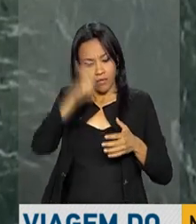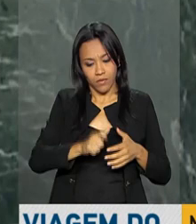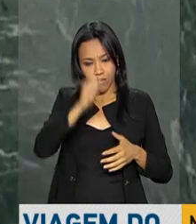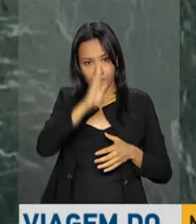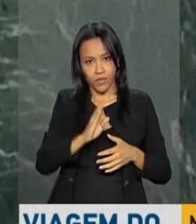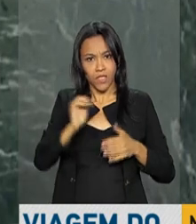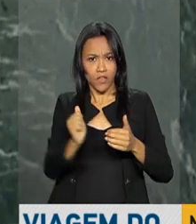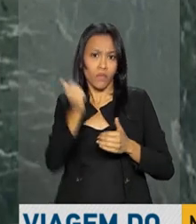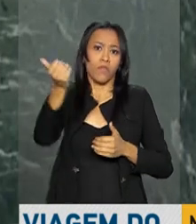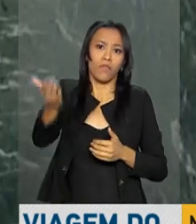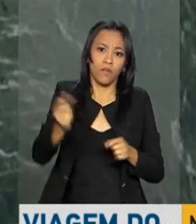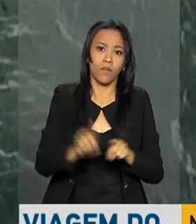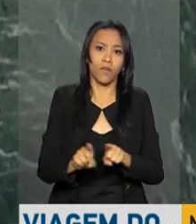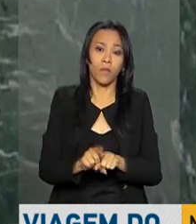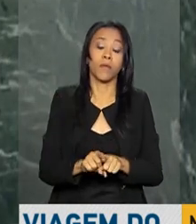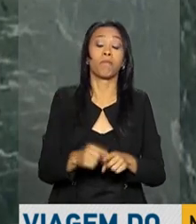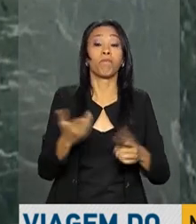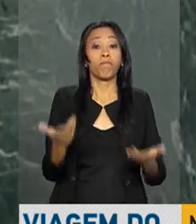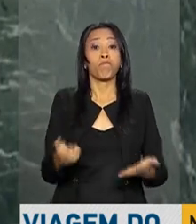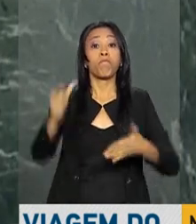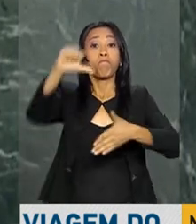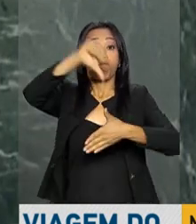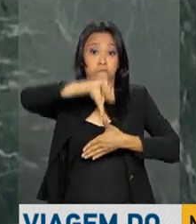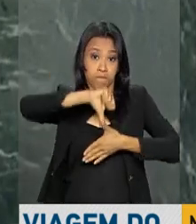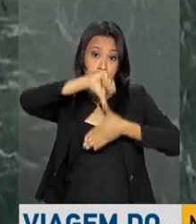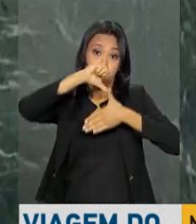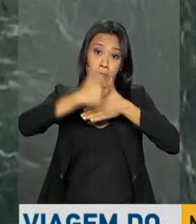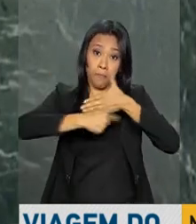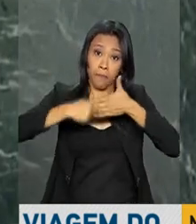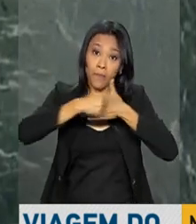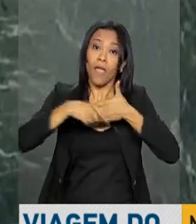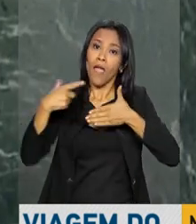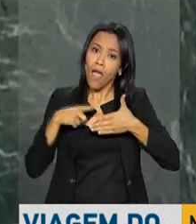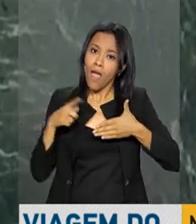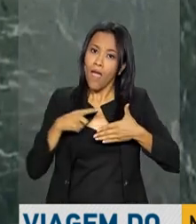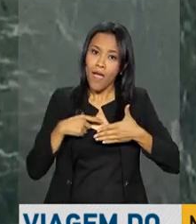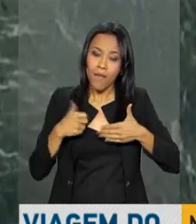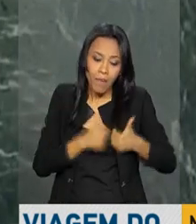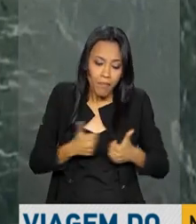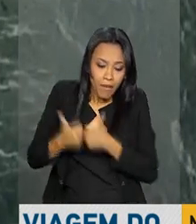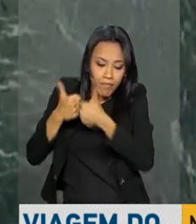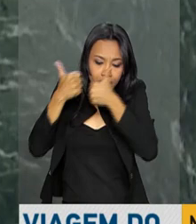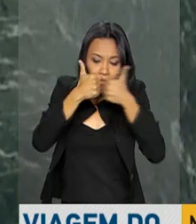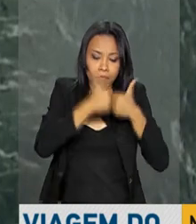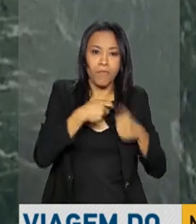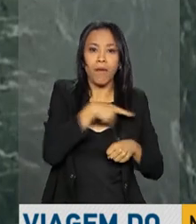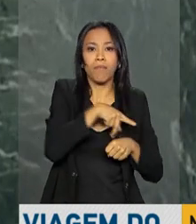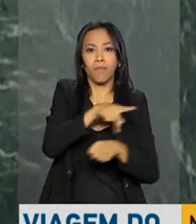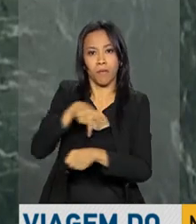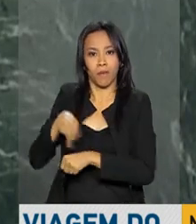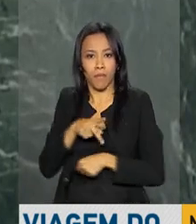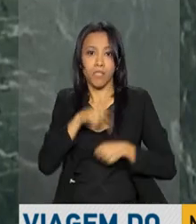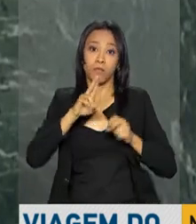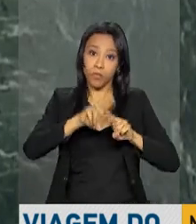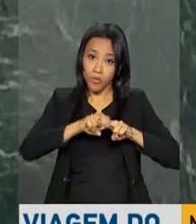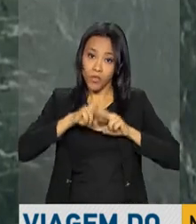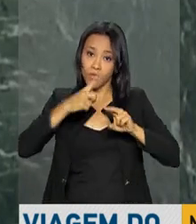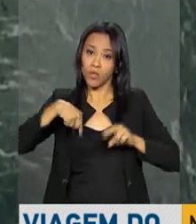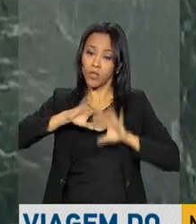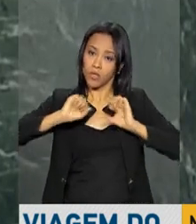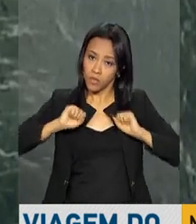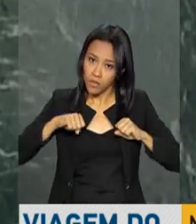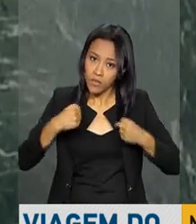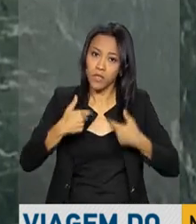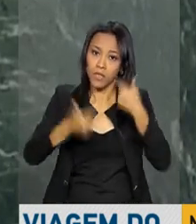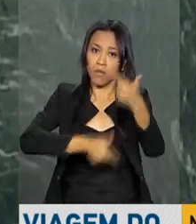dela. A América do Sul é nossa vizinhança imediata e por isso trabalhamos por uma América do